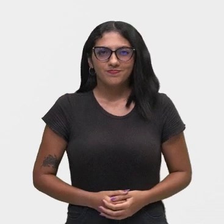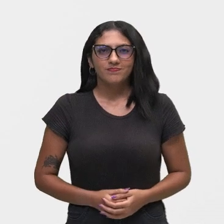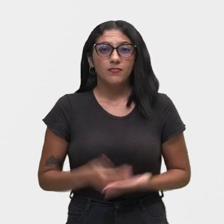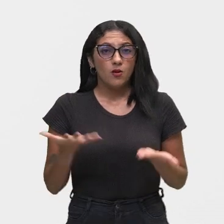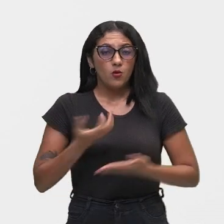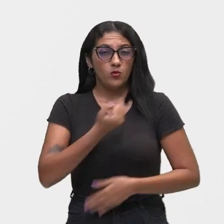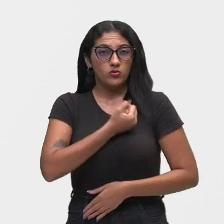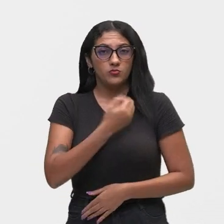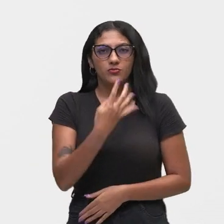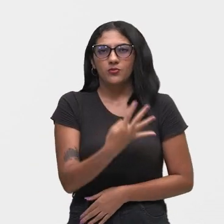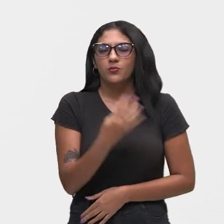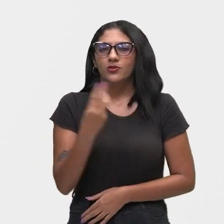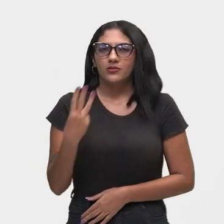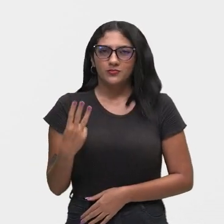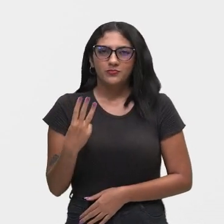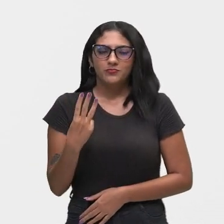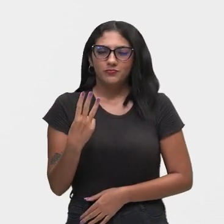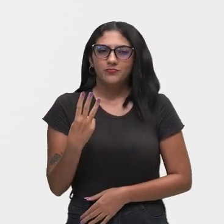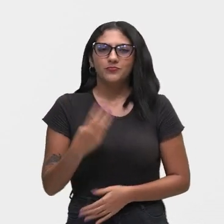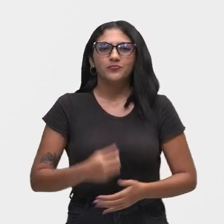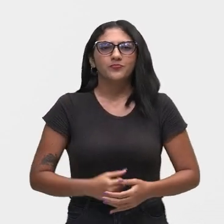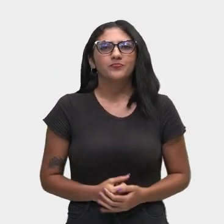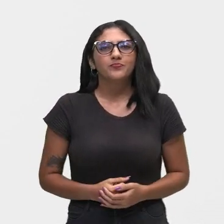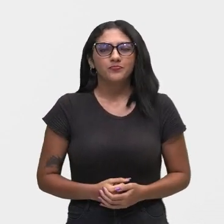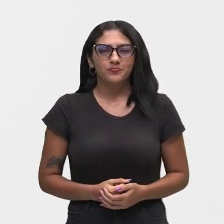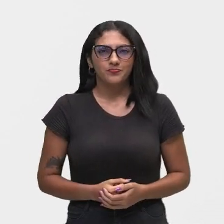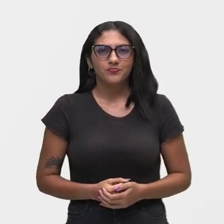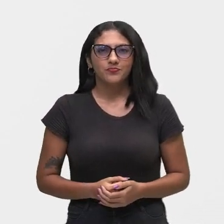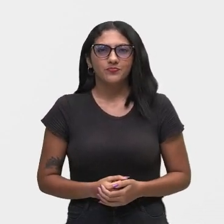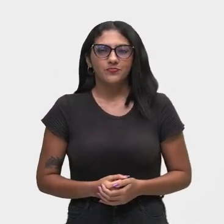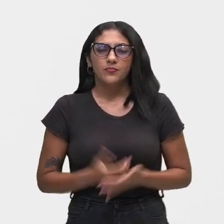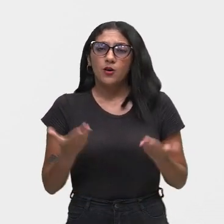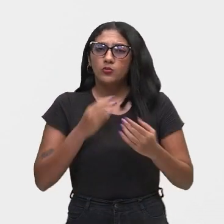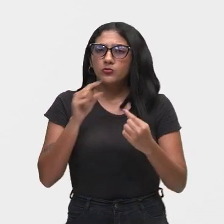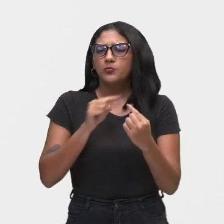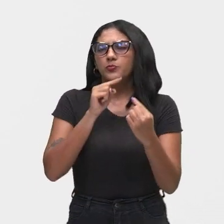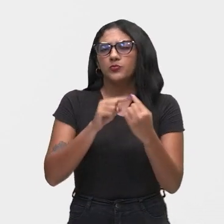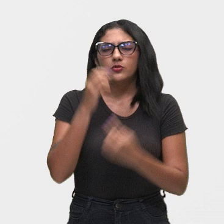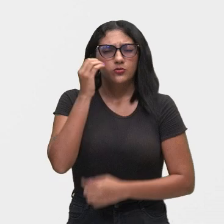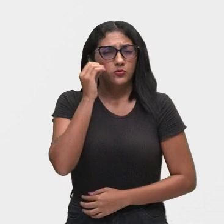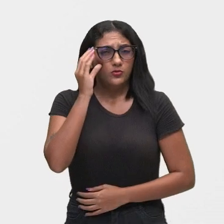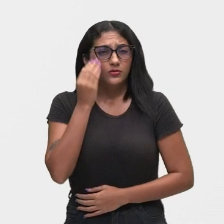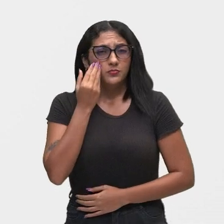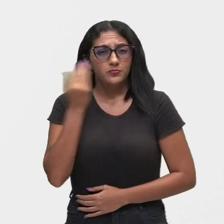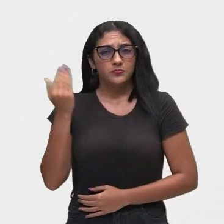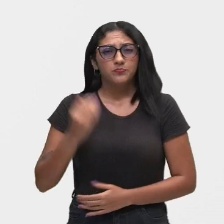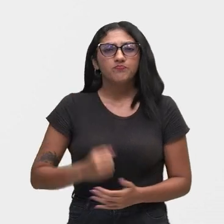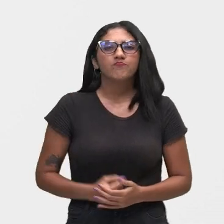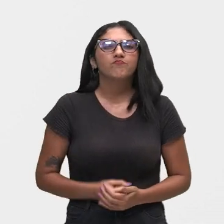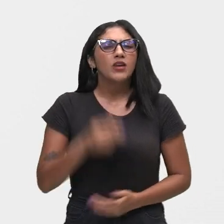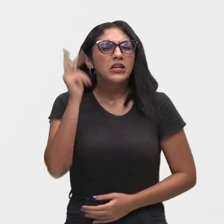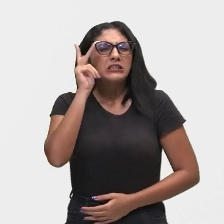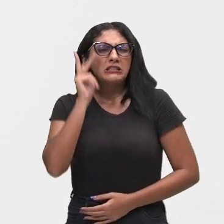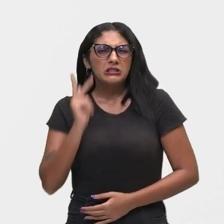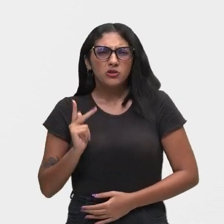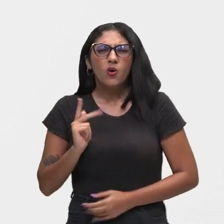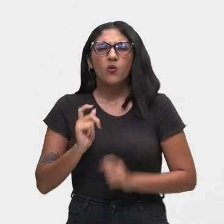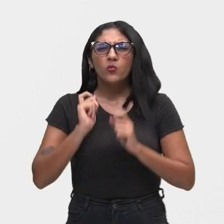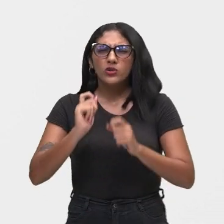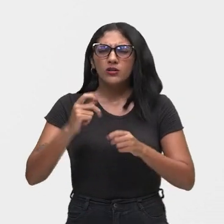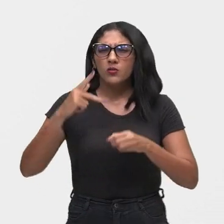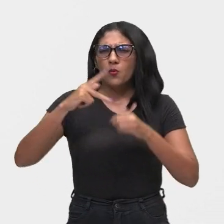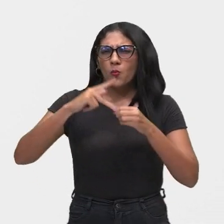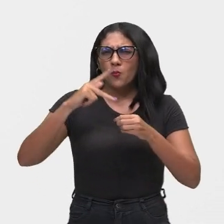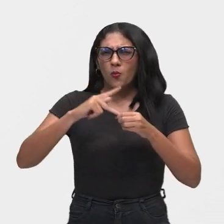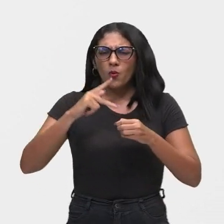nossa aula 43, não é? Então, objeto de conhecimento, história dos combustíveis